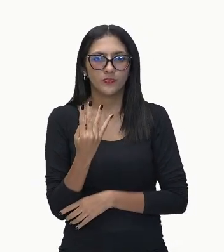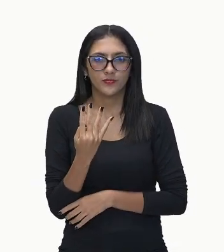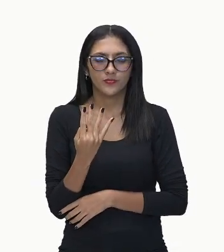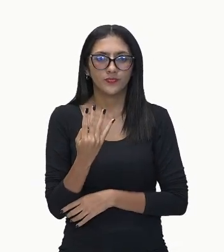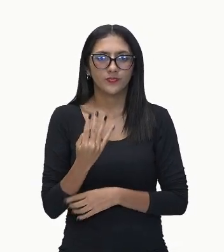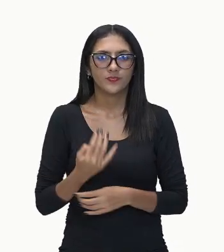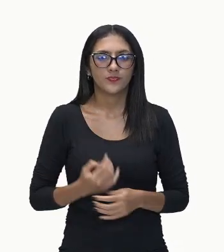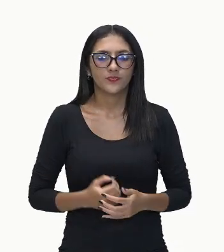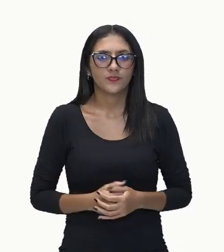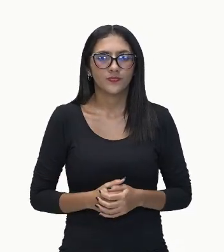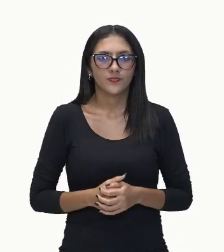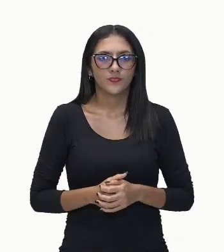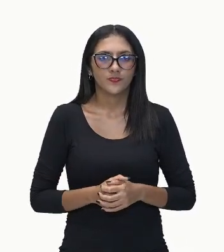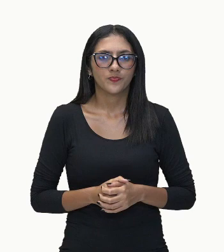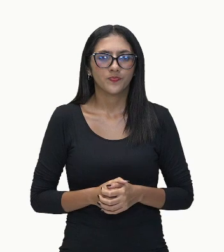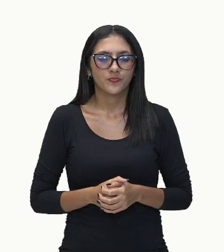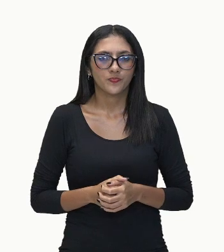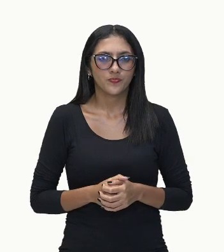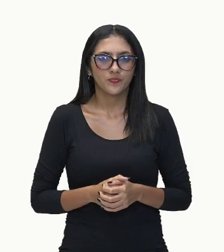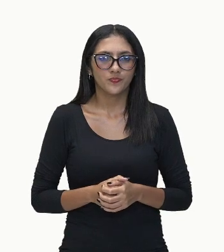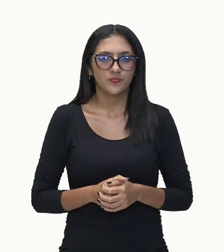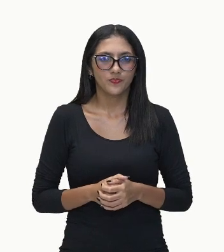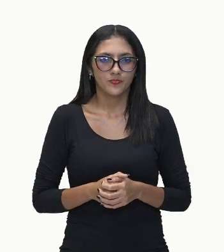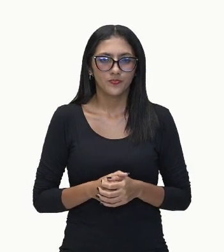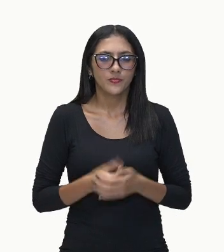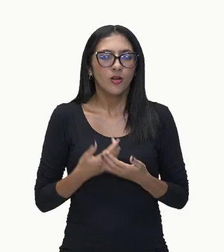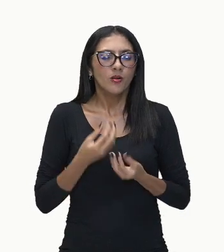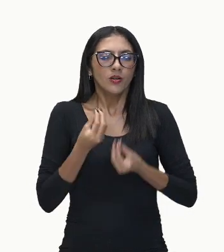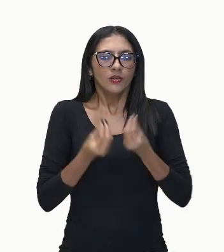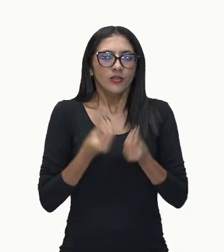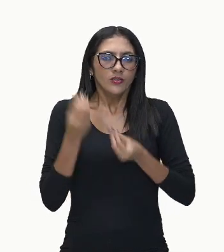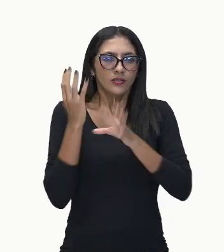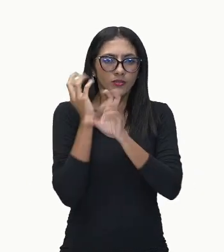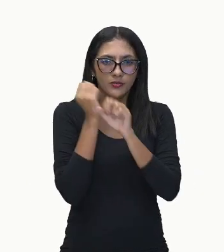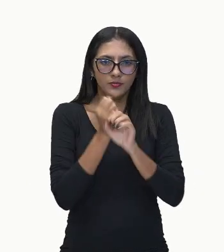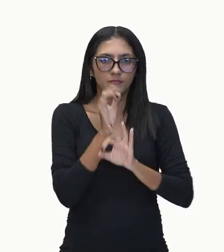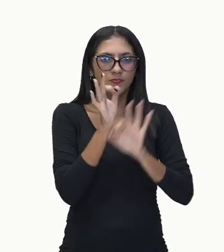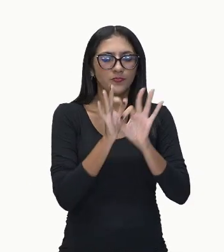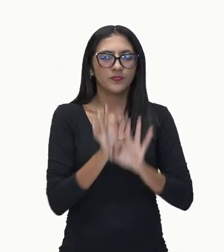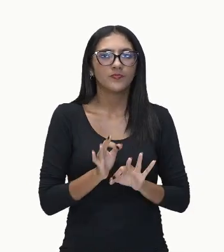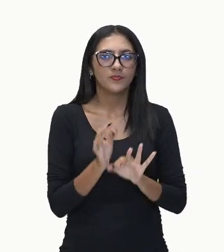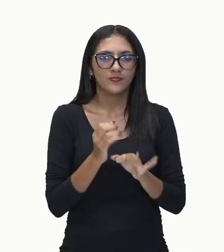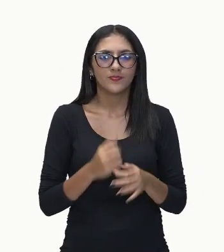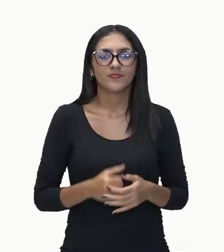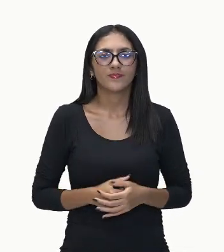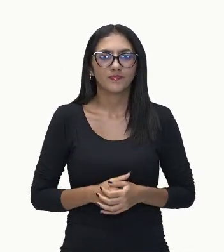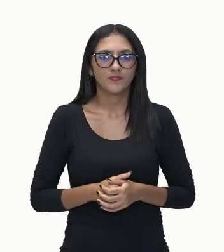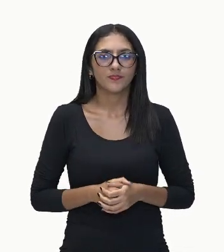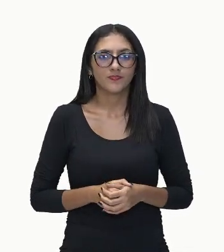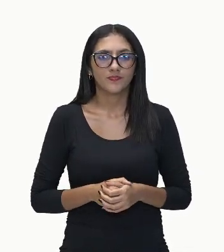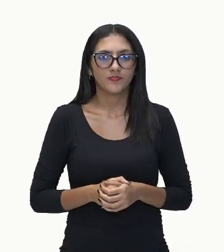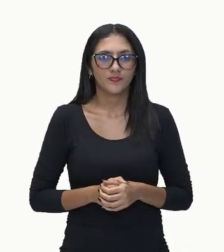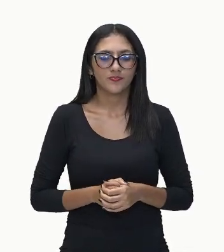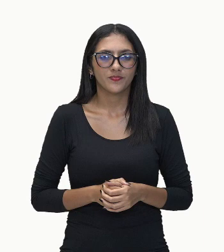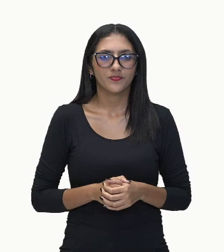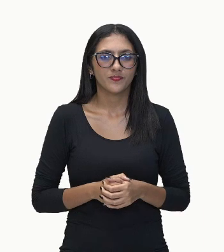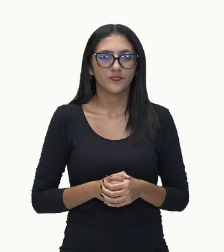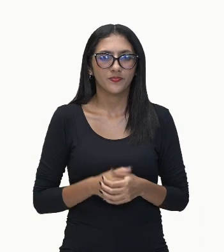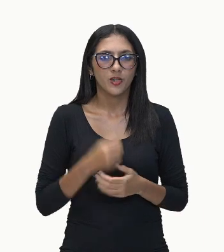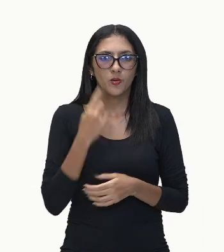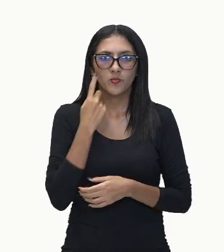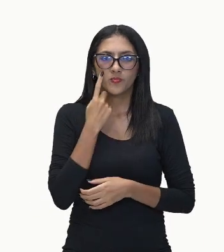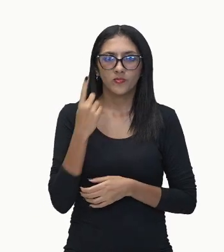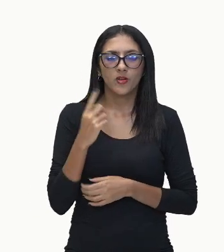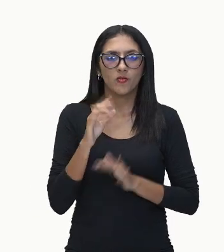4 que que eu tenho que fazer para começa para encontrar esses termos que estão faltando ó primeira coisa ó tu vai pegar esse cara aqui